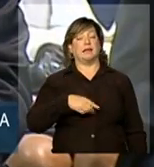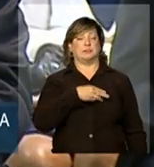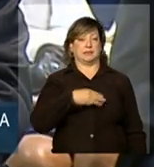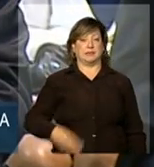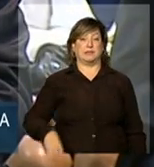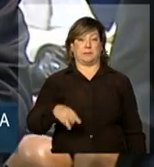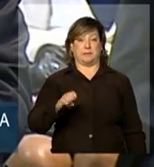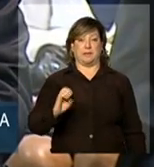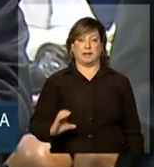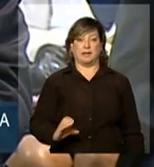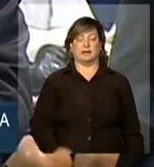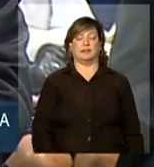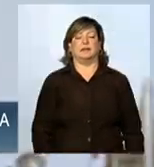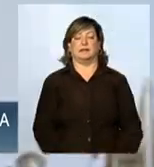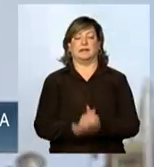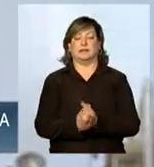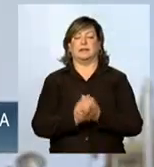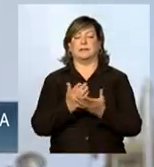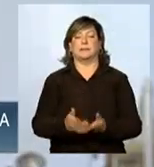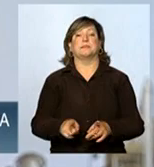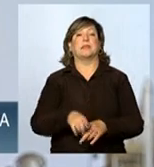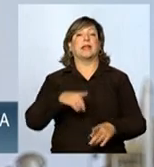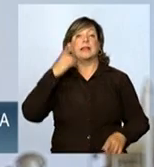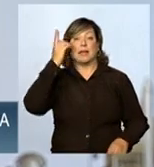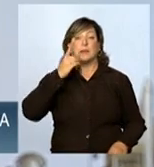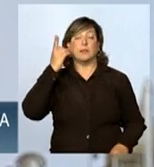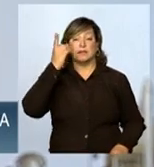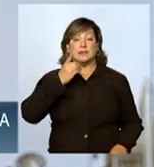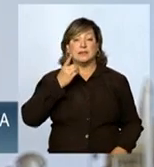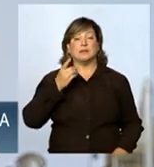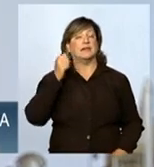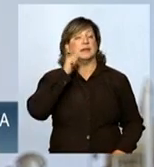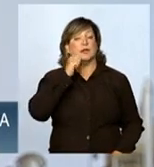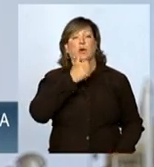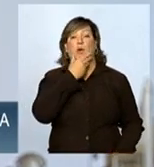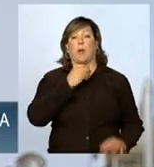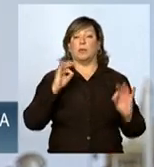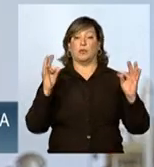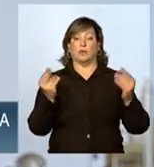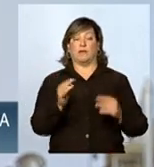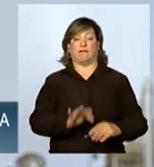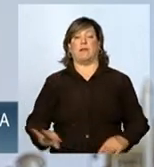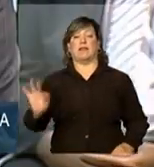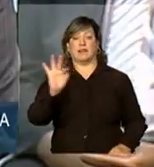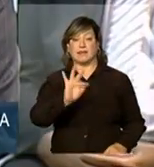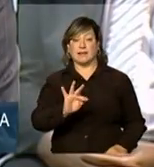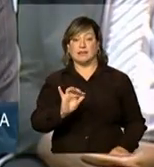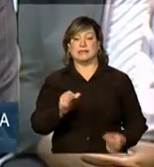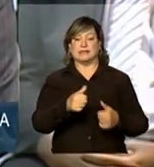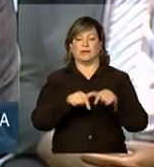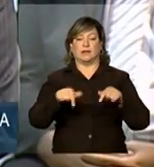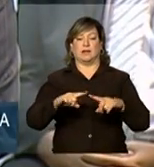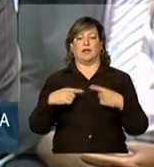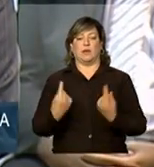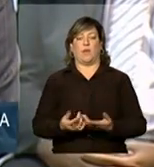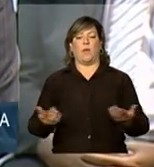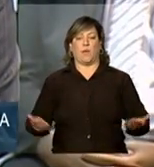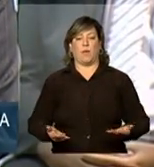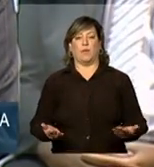da Educação, as deputadas e os deputados federais aqui